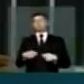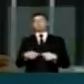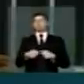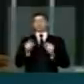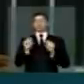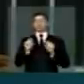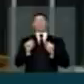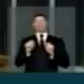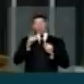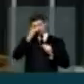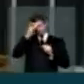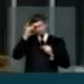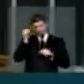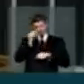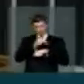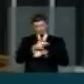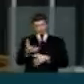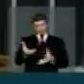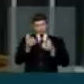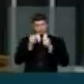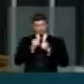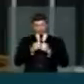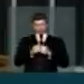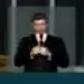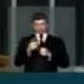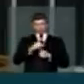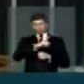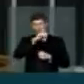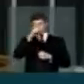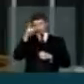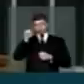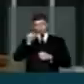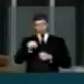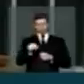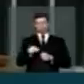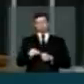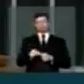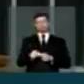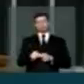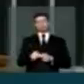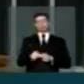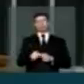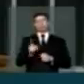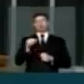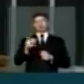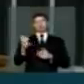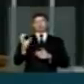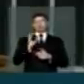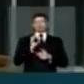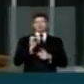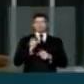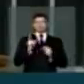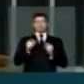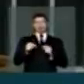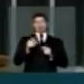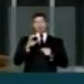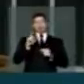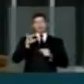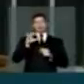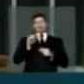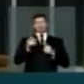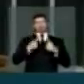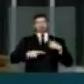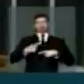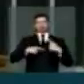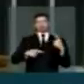do que o aposentado recebe, naquele dia em que ele recebe o seu benefício, é que o comércio gira. Então nós sabemos